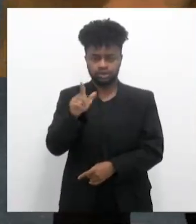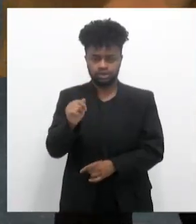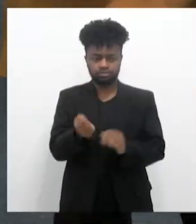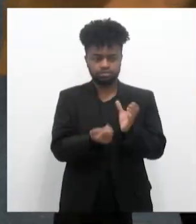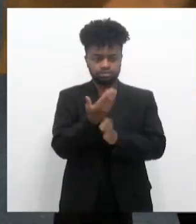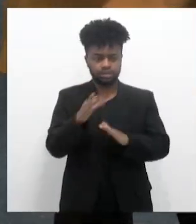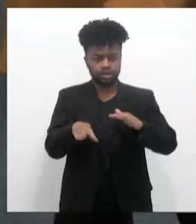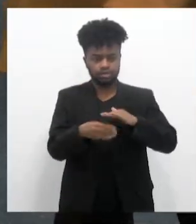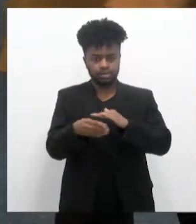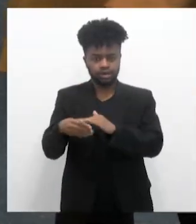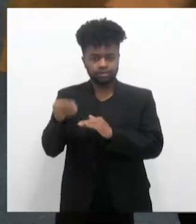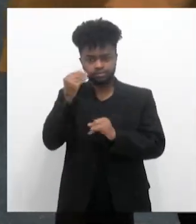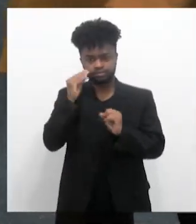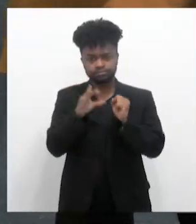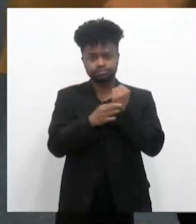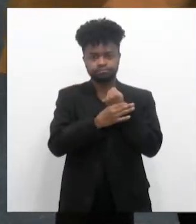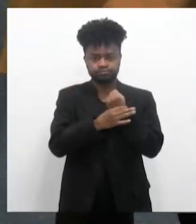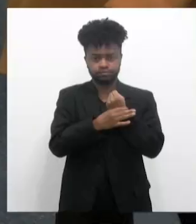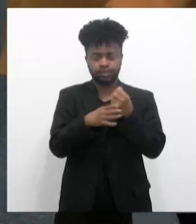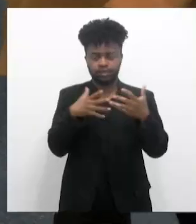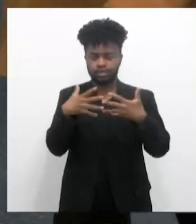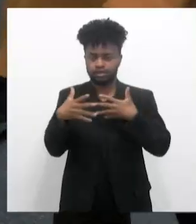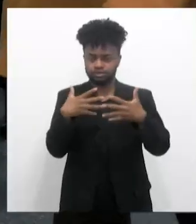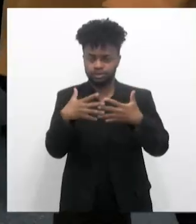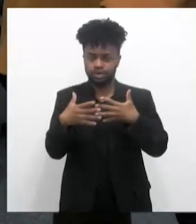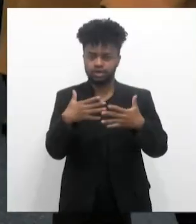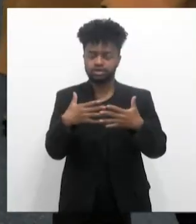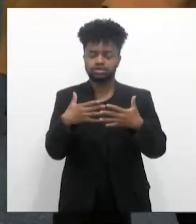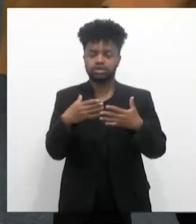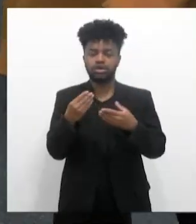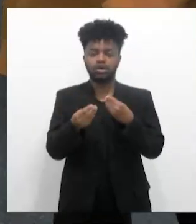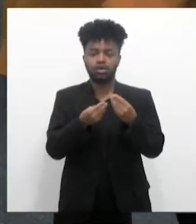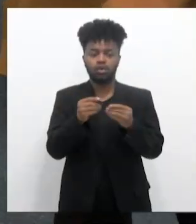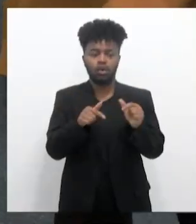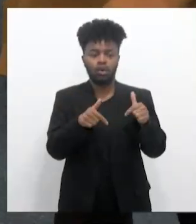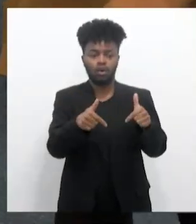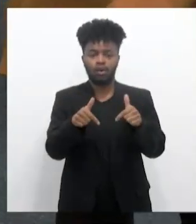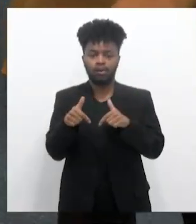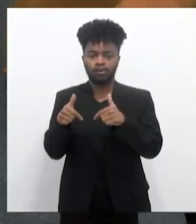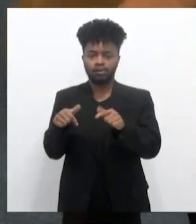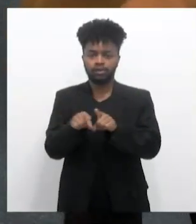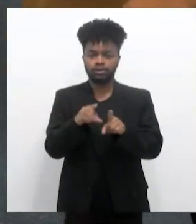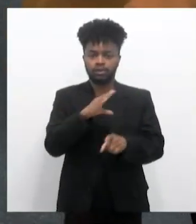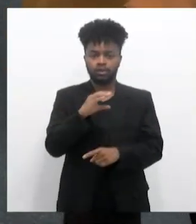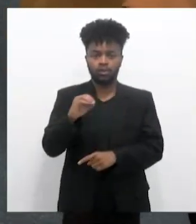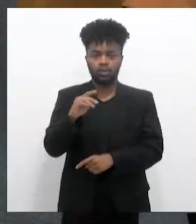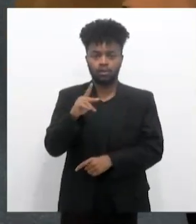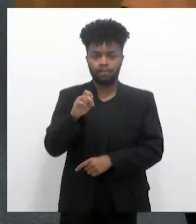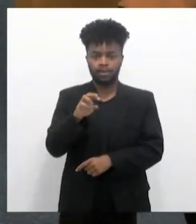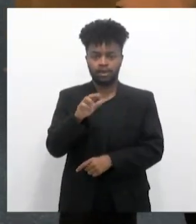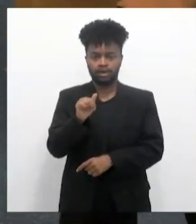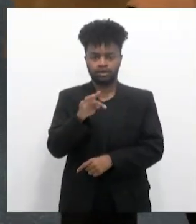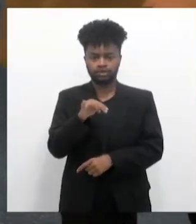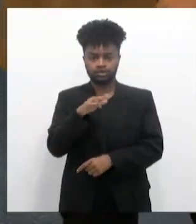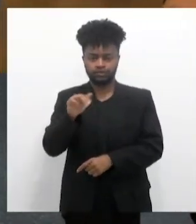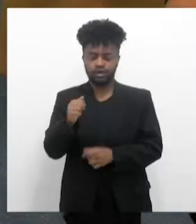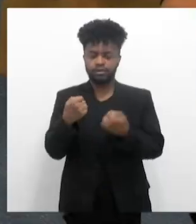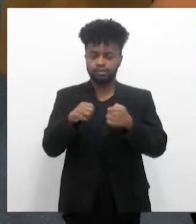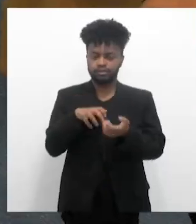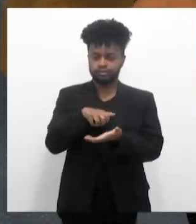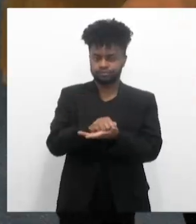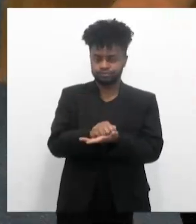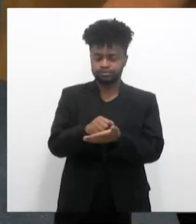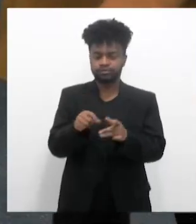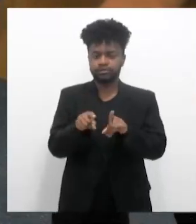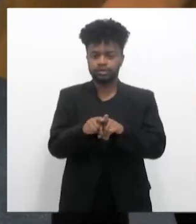emendas para garantir transparência na questão de as cooperativas, tem que ser cadastradas, né?